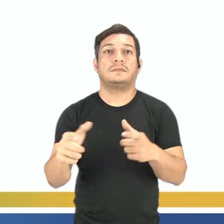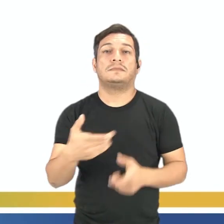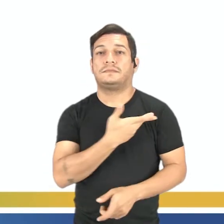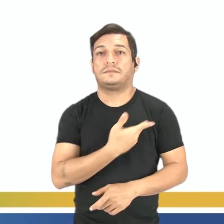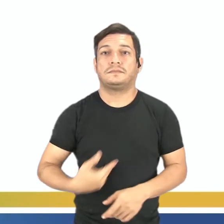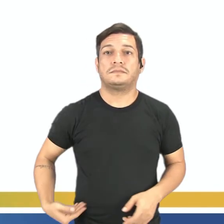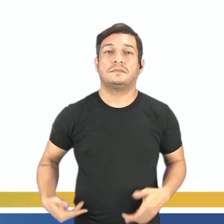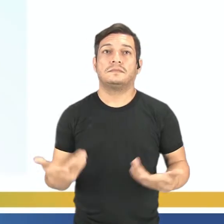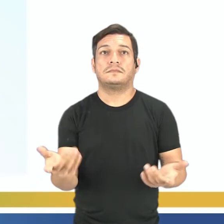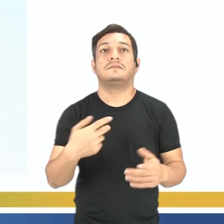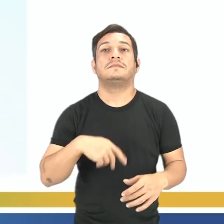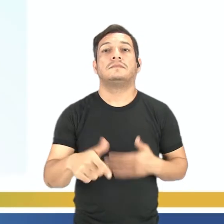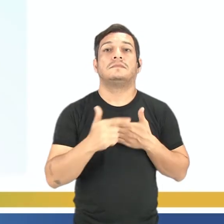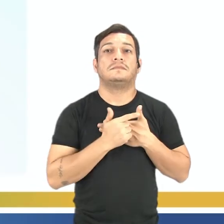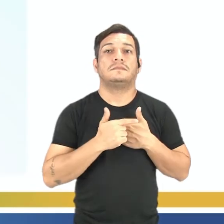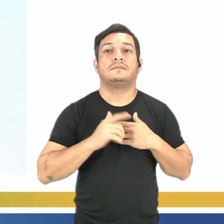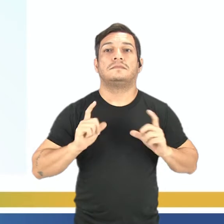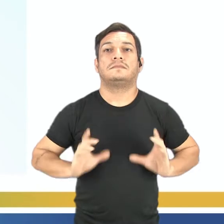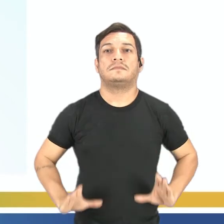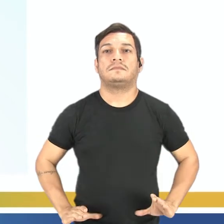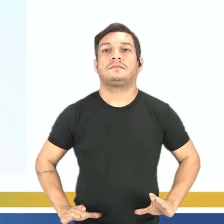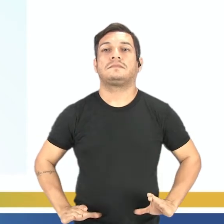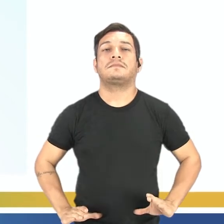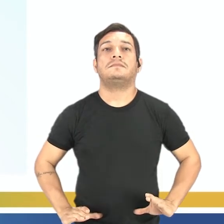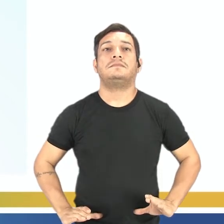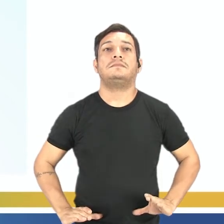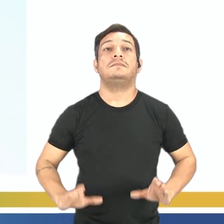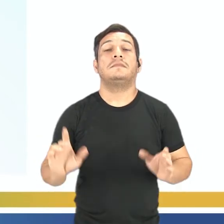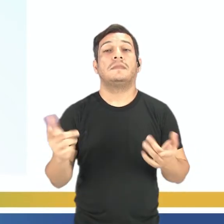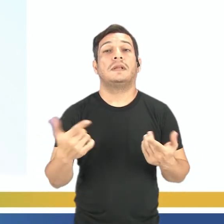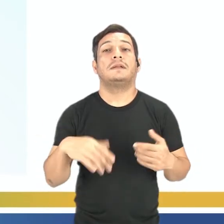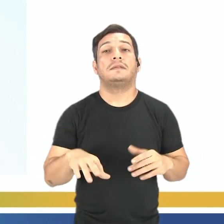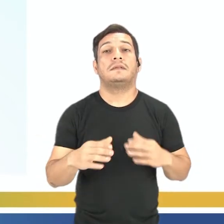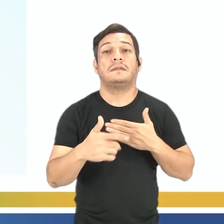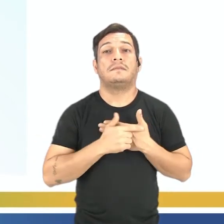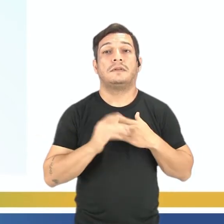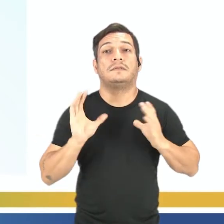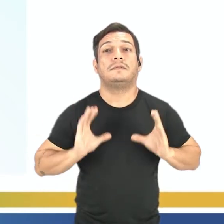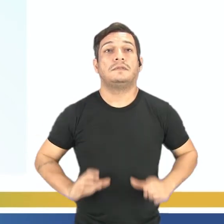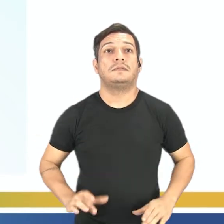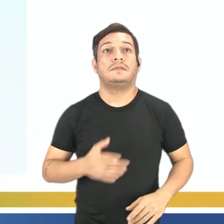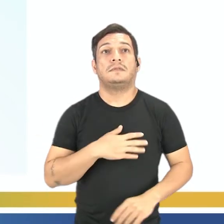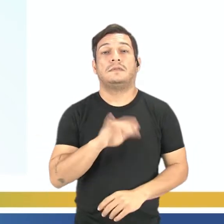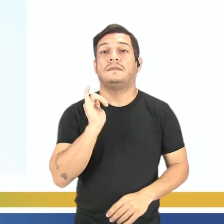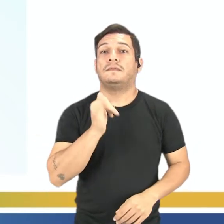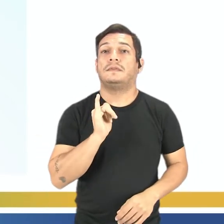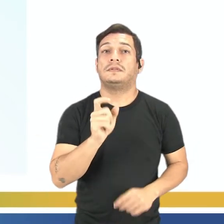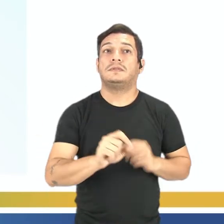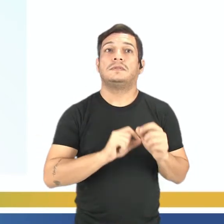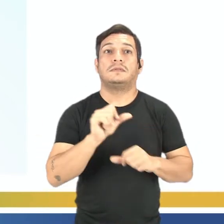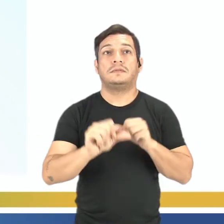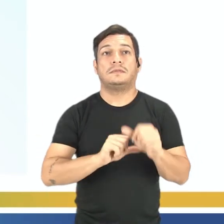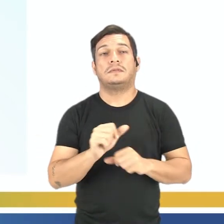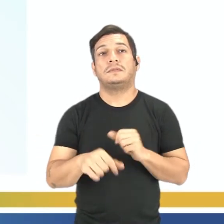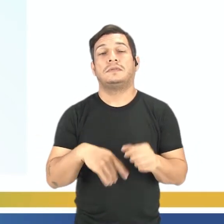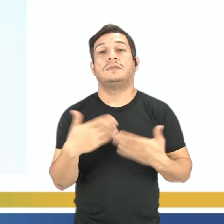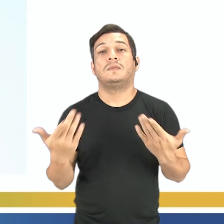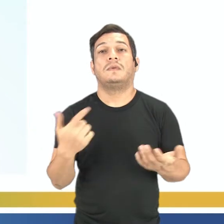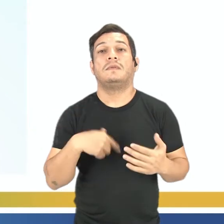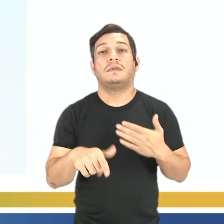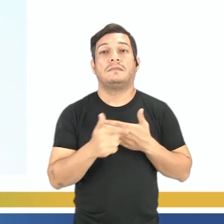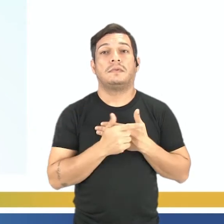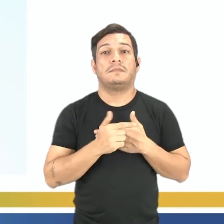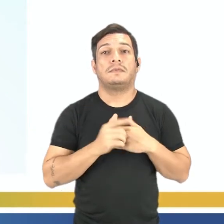o espaço público. Então, o papel do cidadão. Só que esse papel do cidadão, eu já estou fazendo